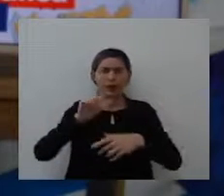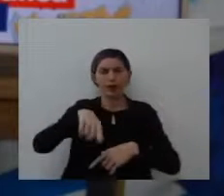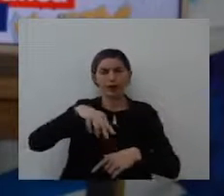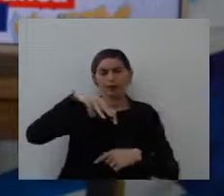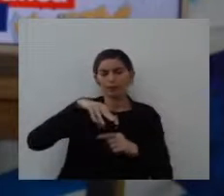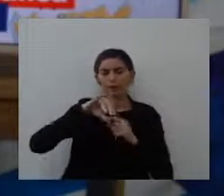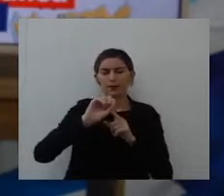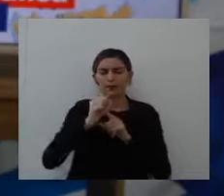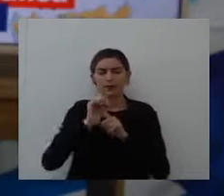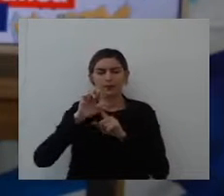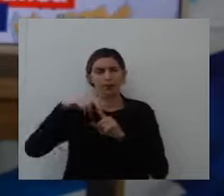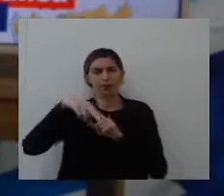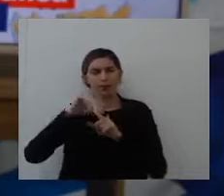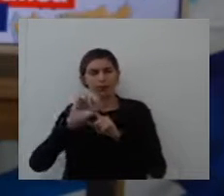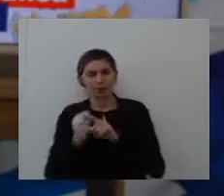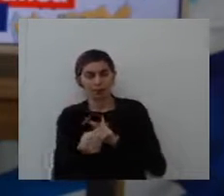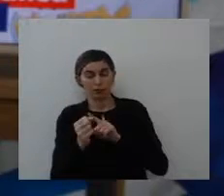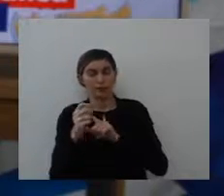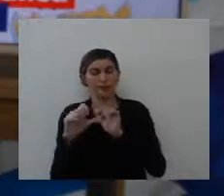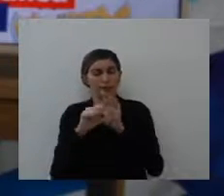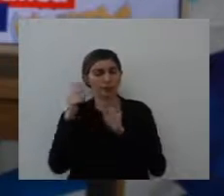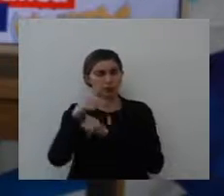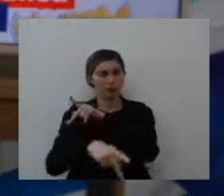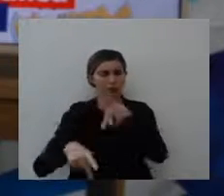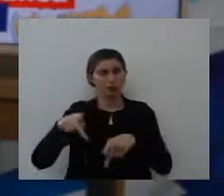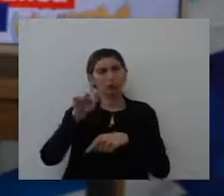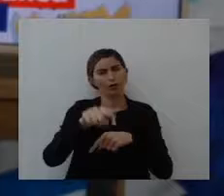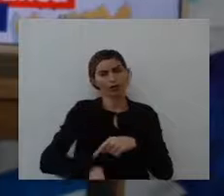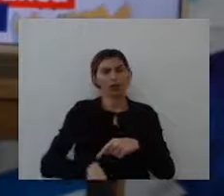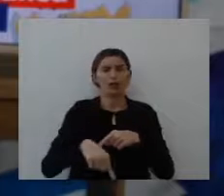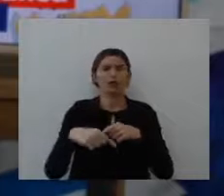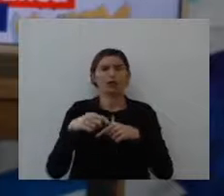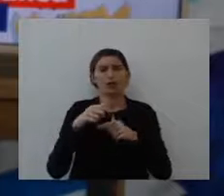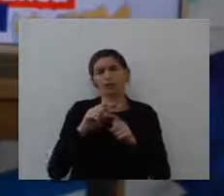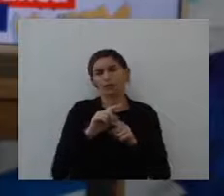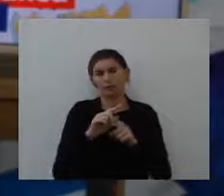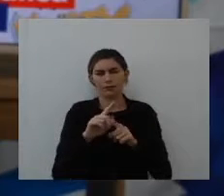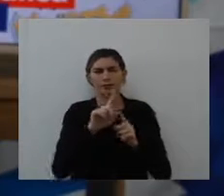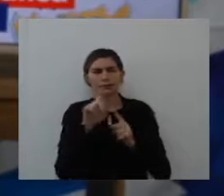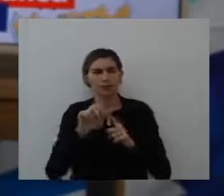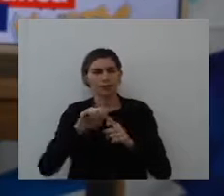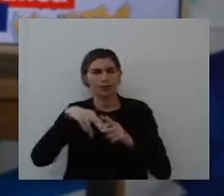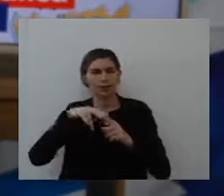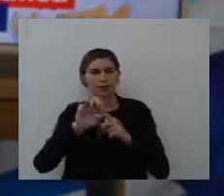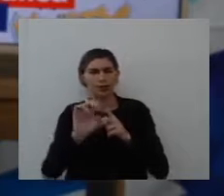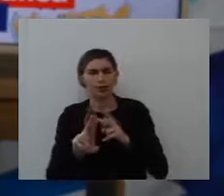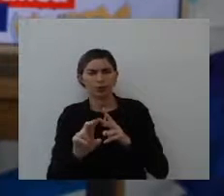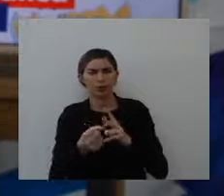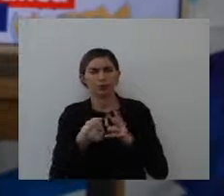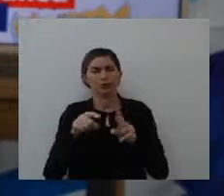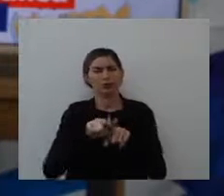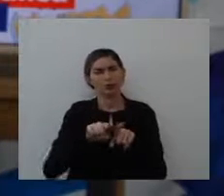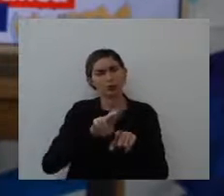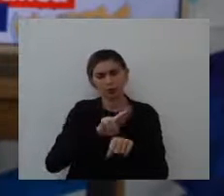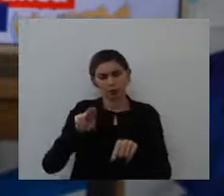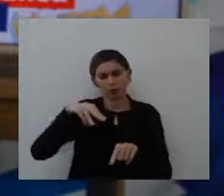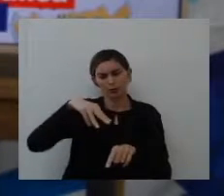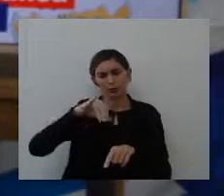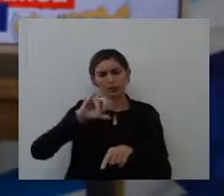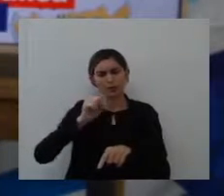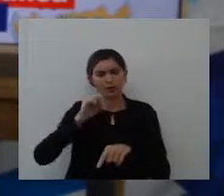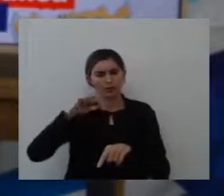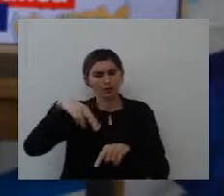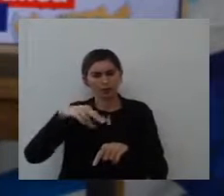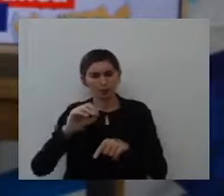Micenas. E o primeiro povo a chegar naquela região foram os aqueus, também chamados de micenos. Depois